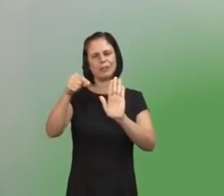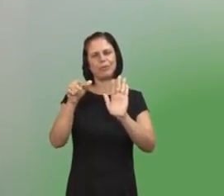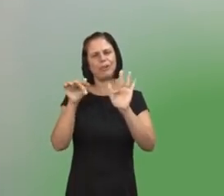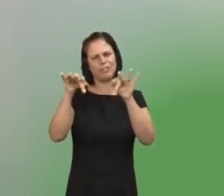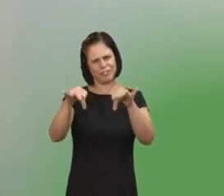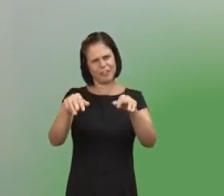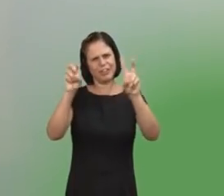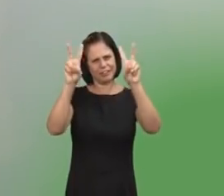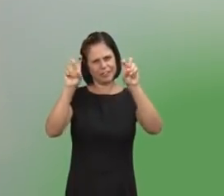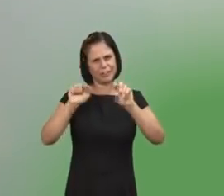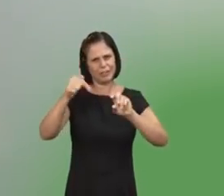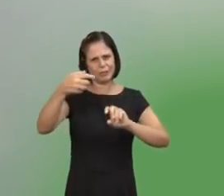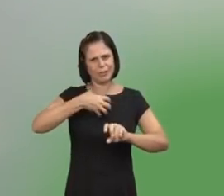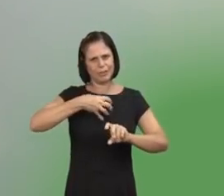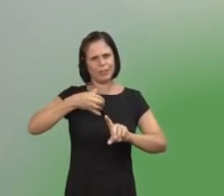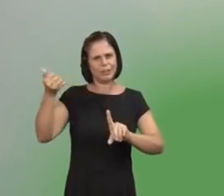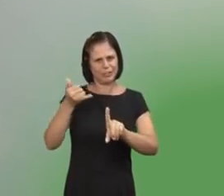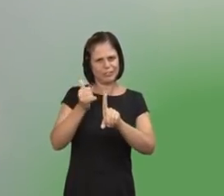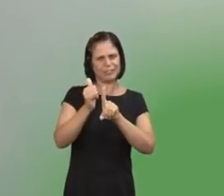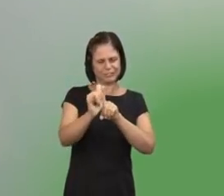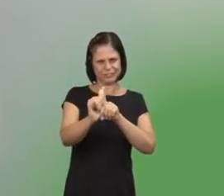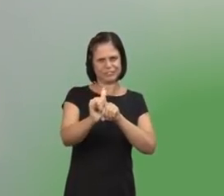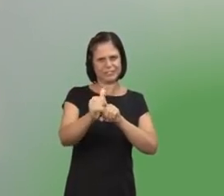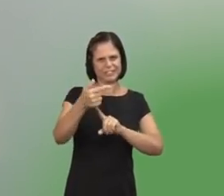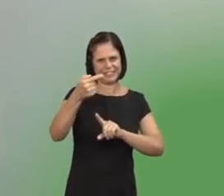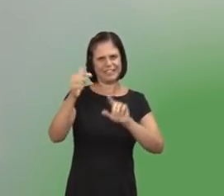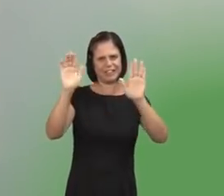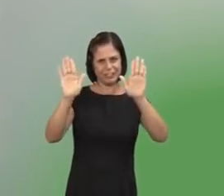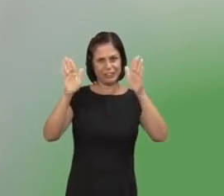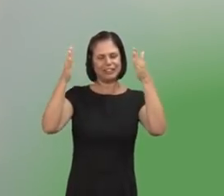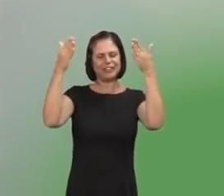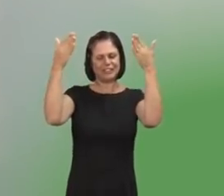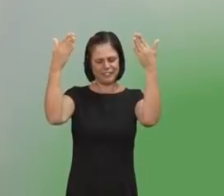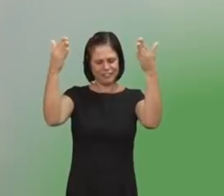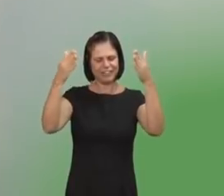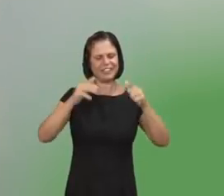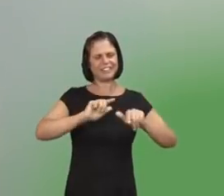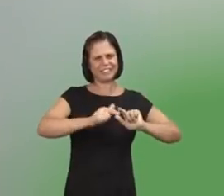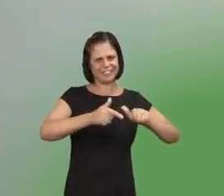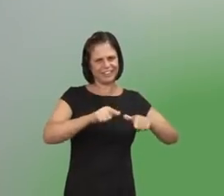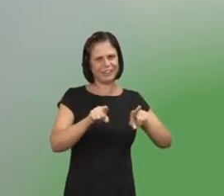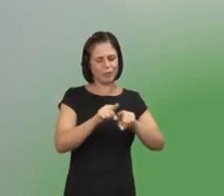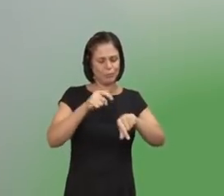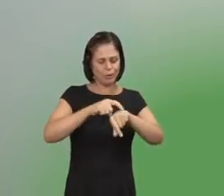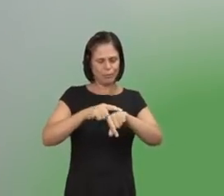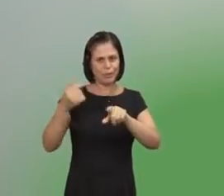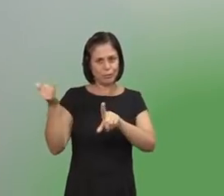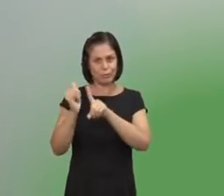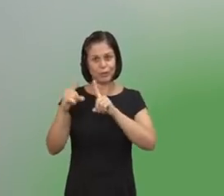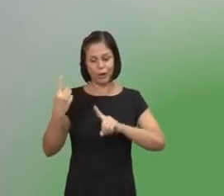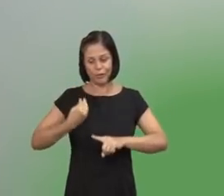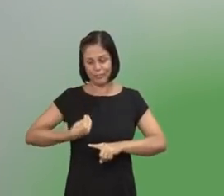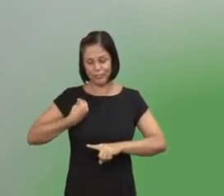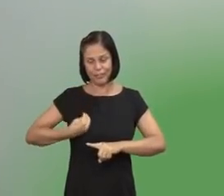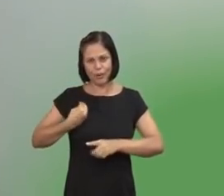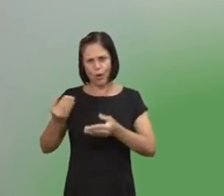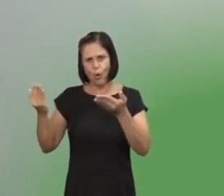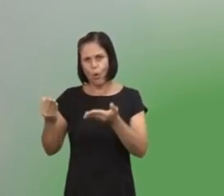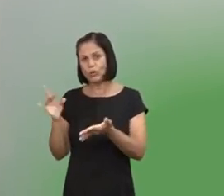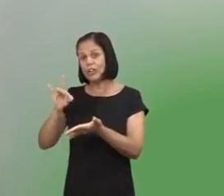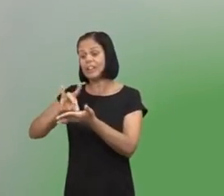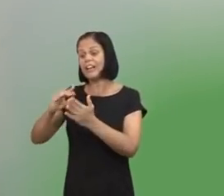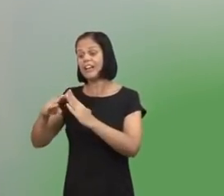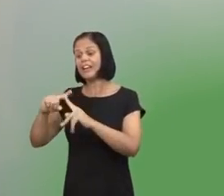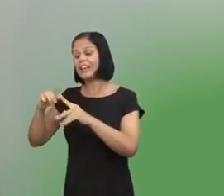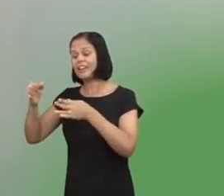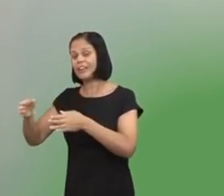desse tema e a aplicação profética das 7 festas de Israel e do momento profético que nós vivemos à